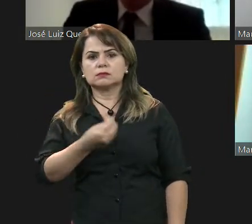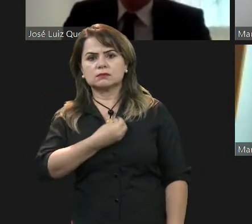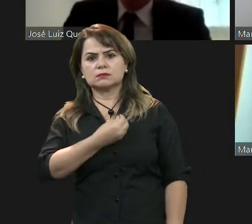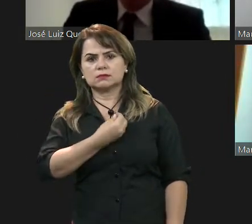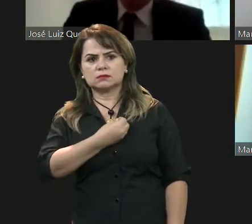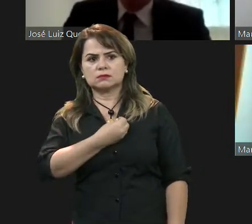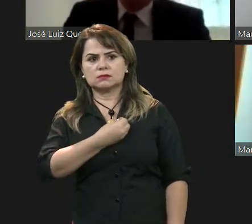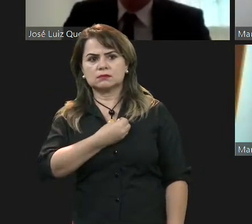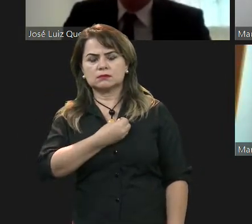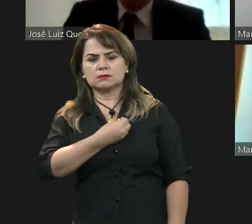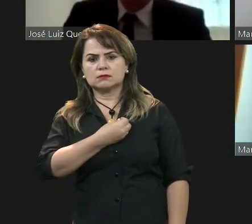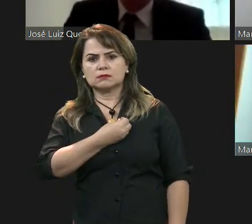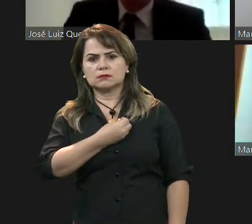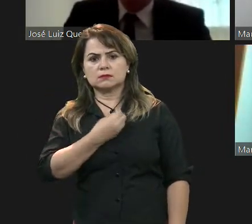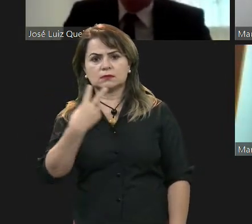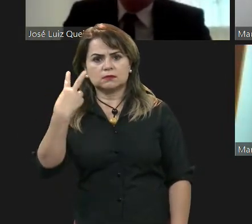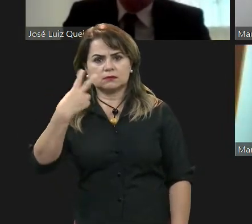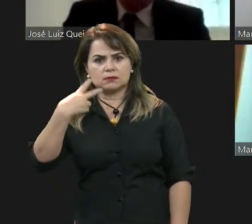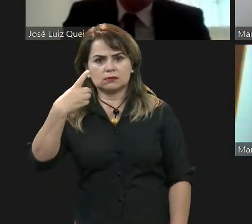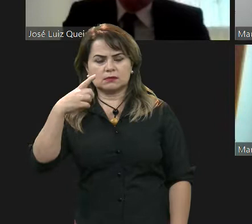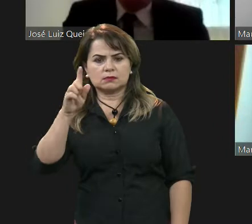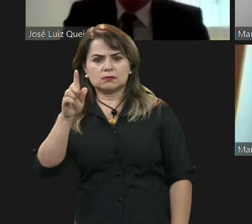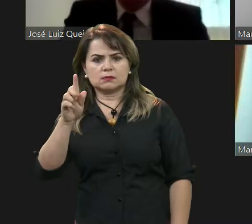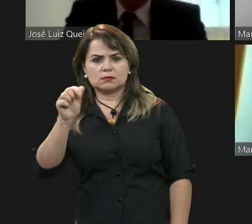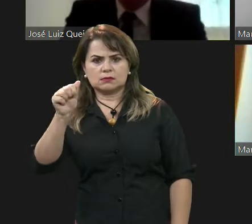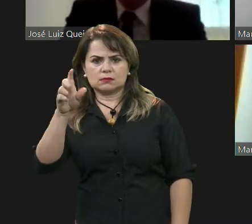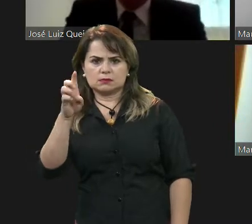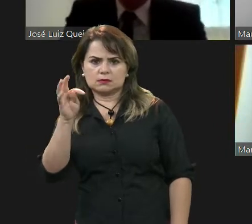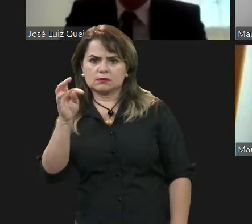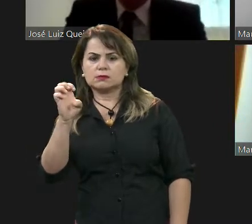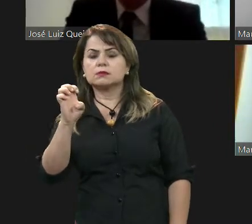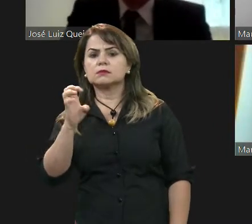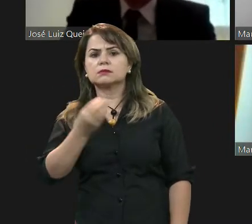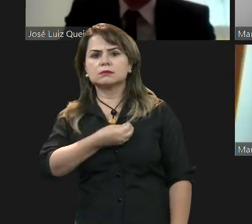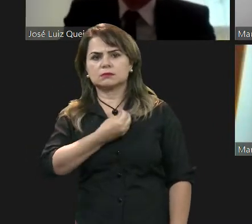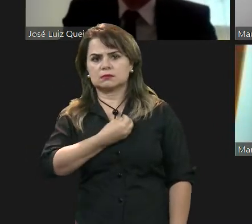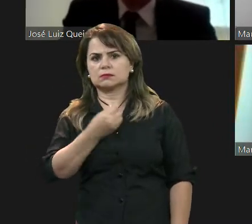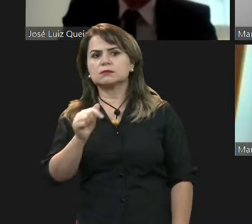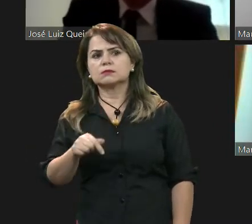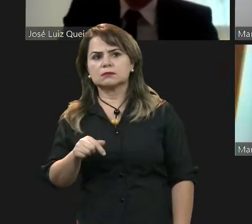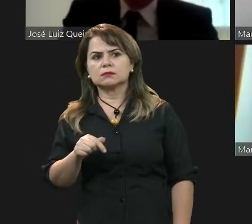Presente. Vereador Evandro Galete. Presente.